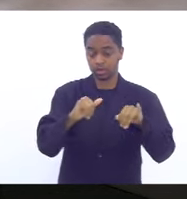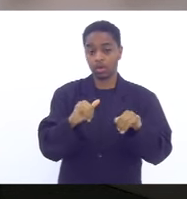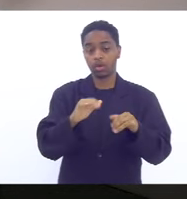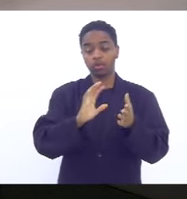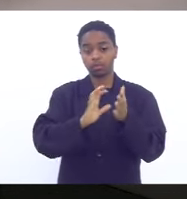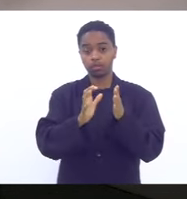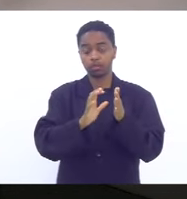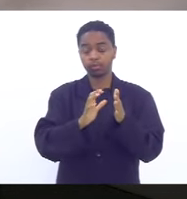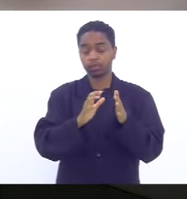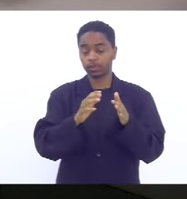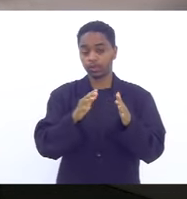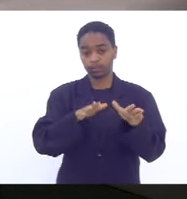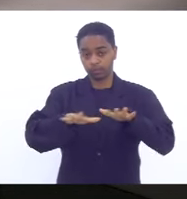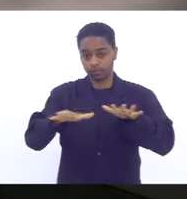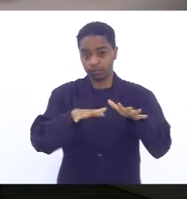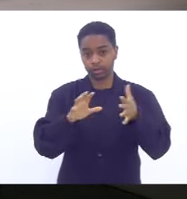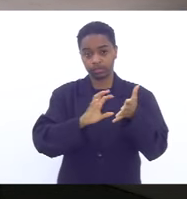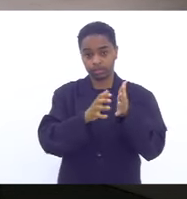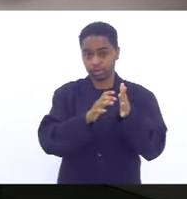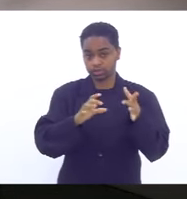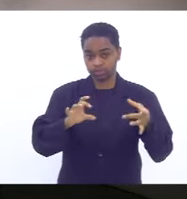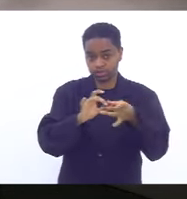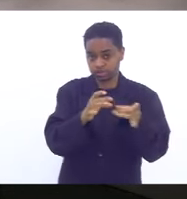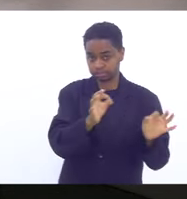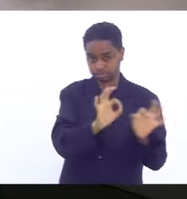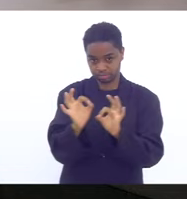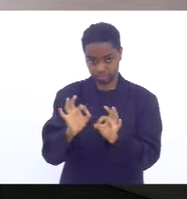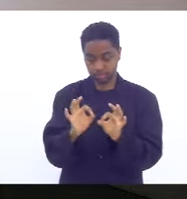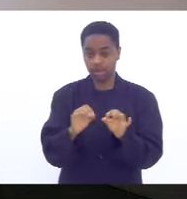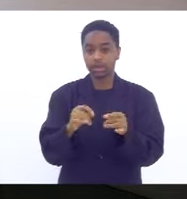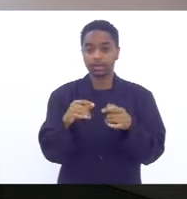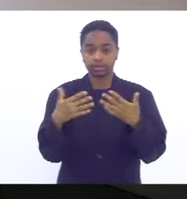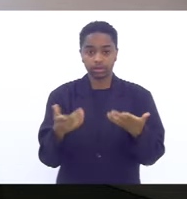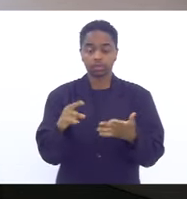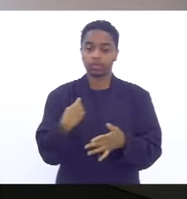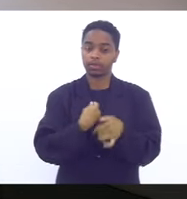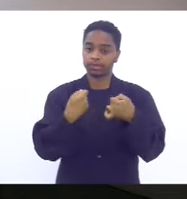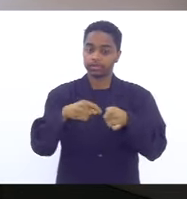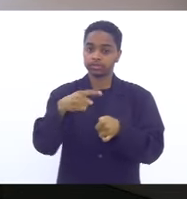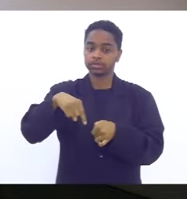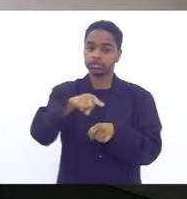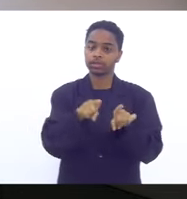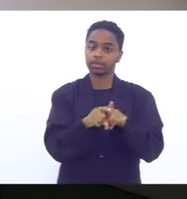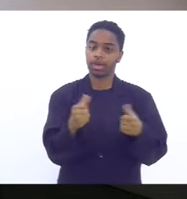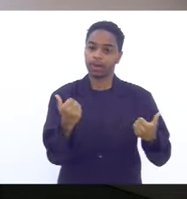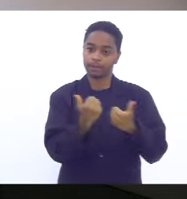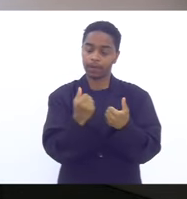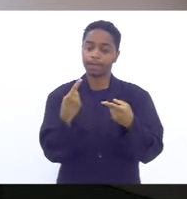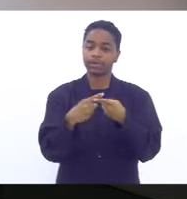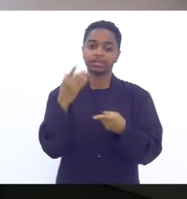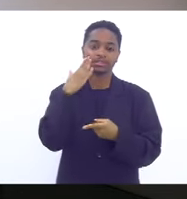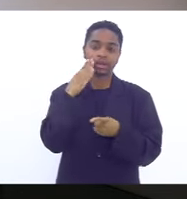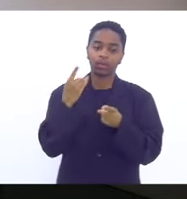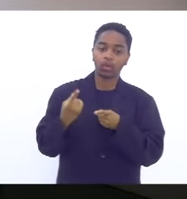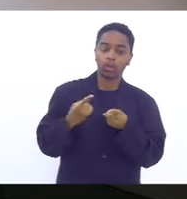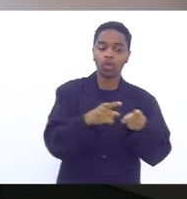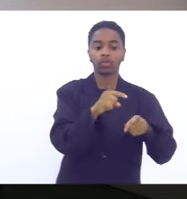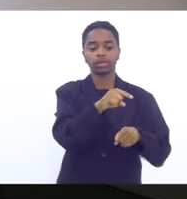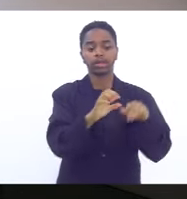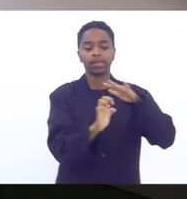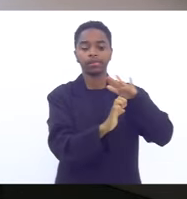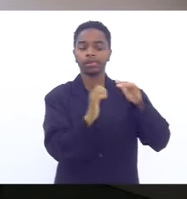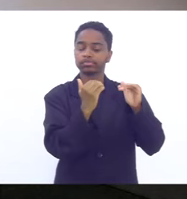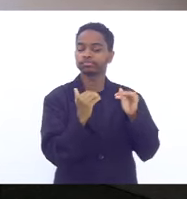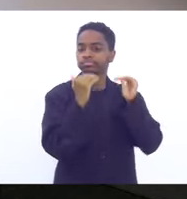apartidário, que a gente conseguiu juntar esses prefeitos e que a gente precisa, sim, da ajuda de vocês, porque a gente sabe que a gente está lutando contra uma gigante que não